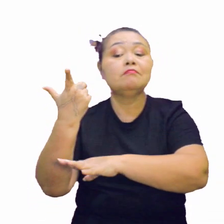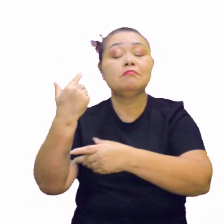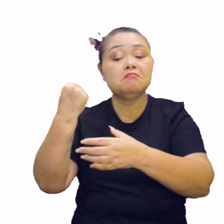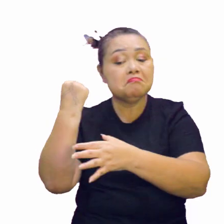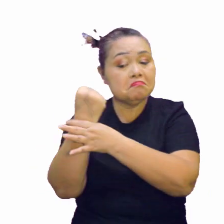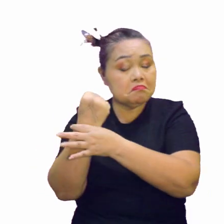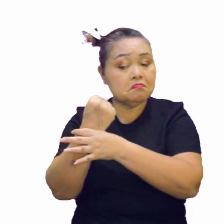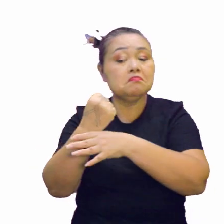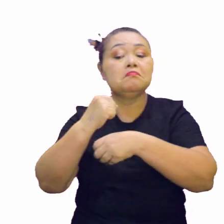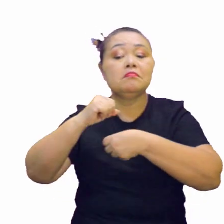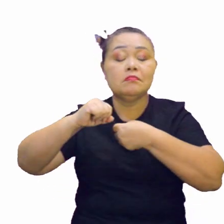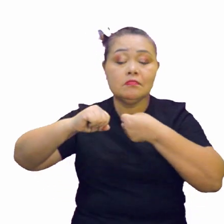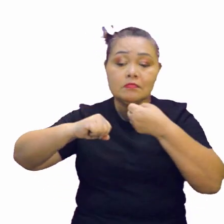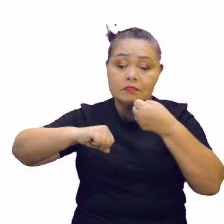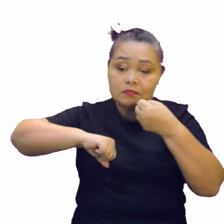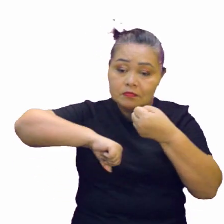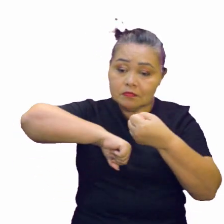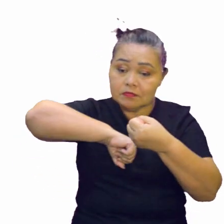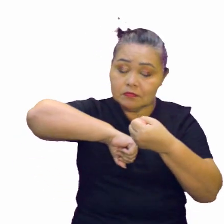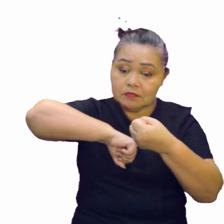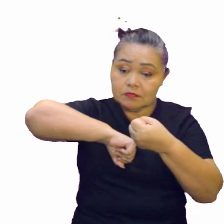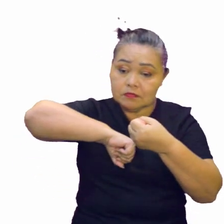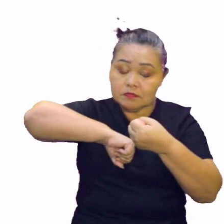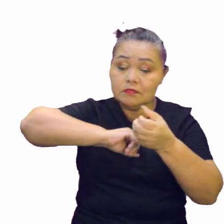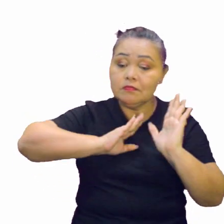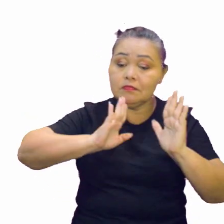de viabilidade no que diz respeito à